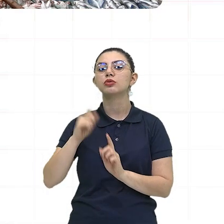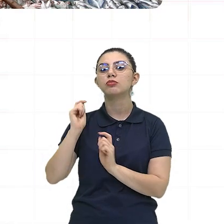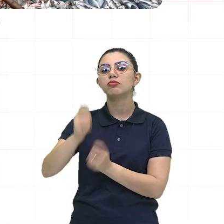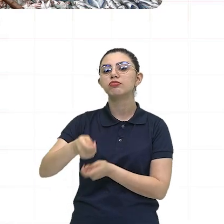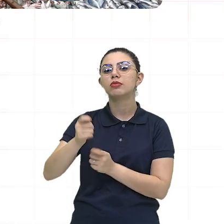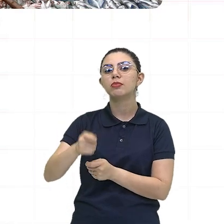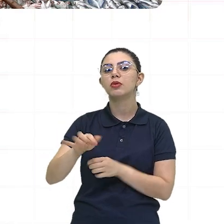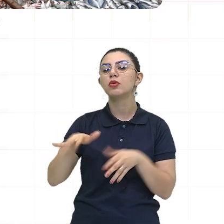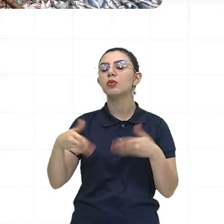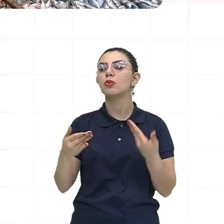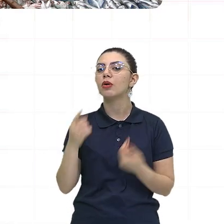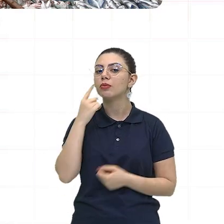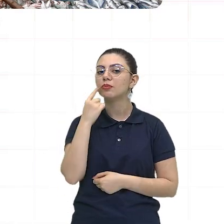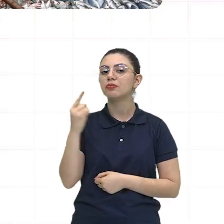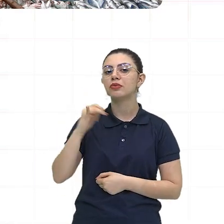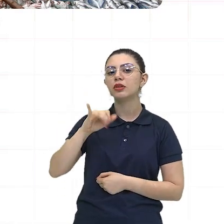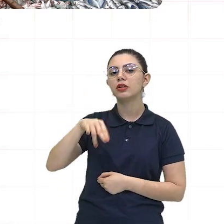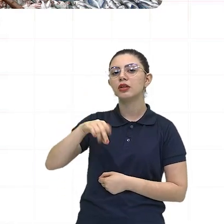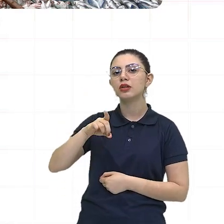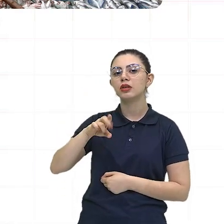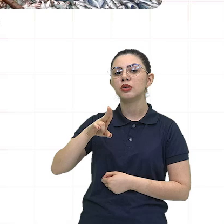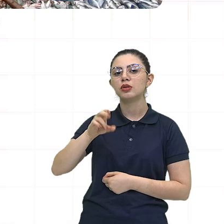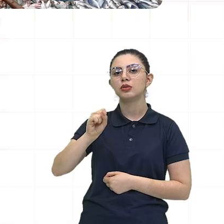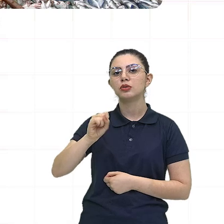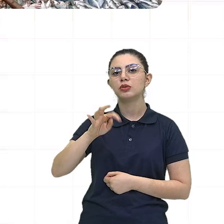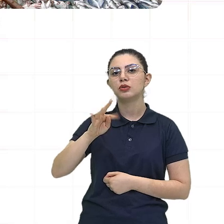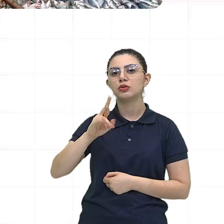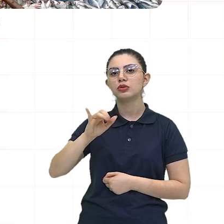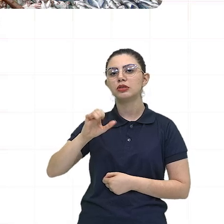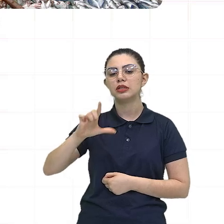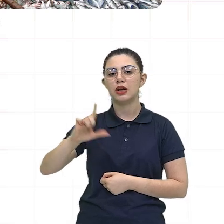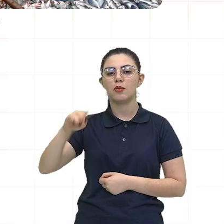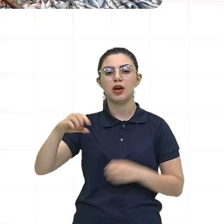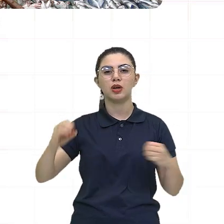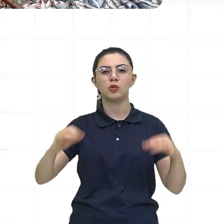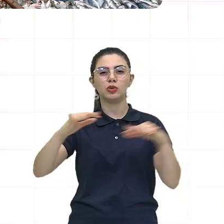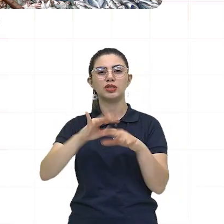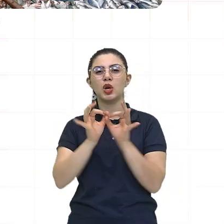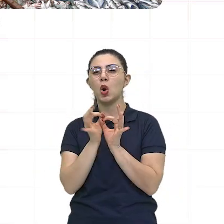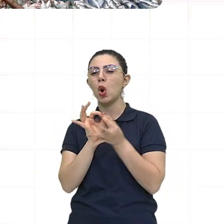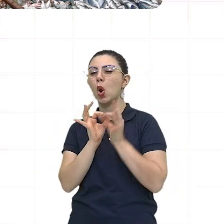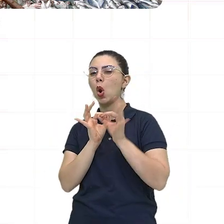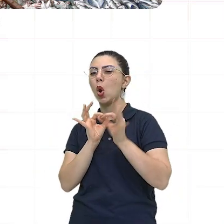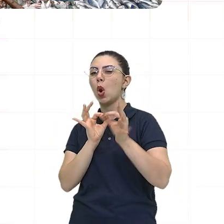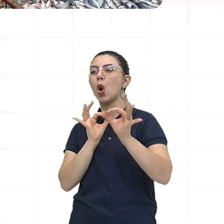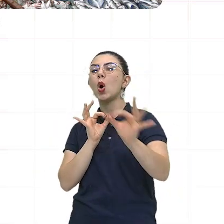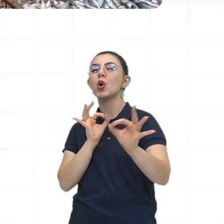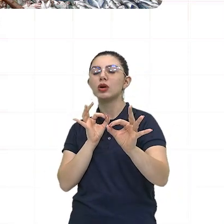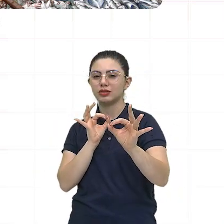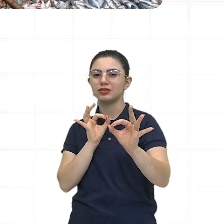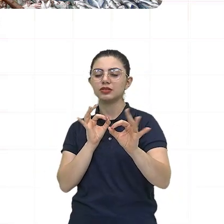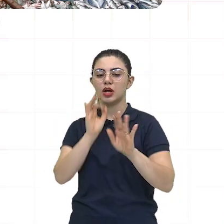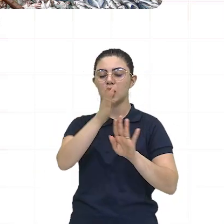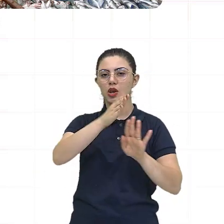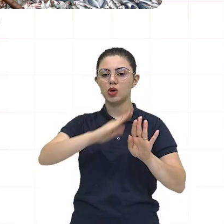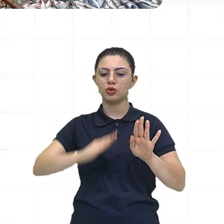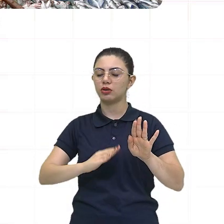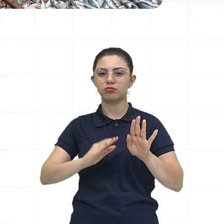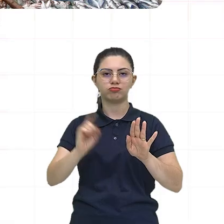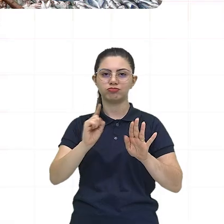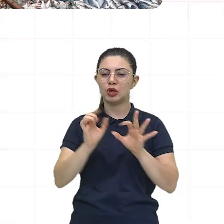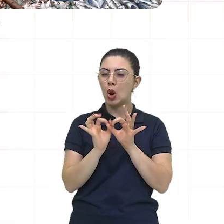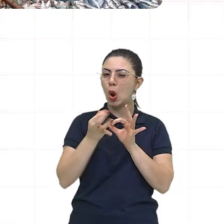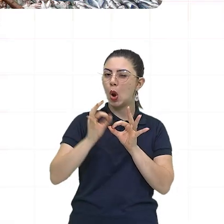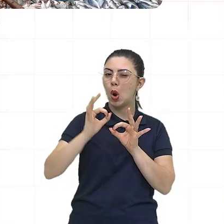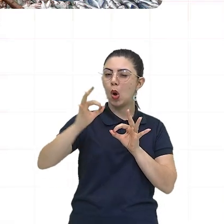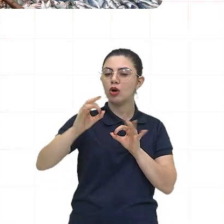pesca industrial, que já vai ser realizada em alto mar, longe ali do litoral, tá? Acaba utilizando